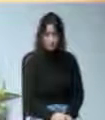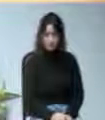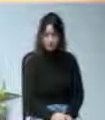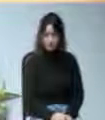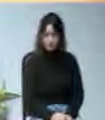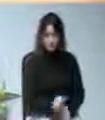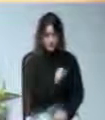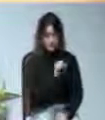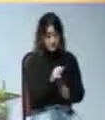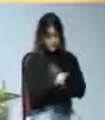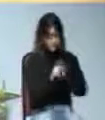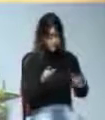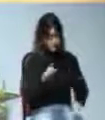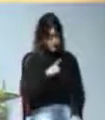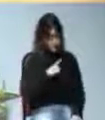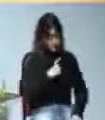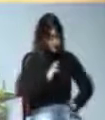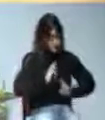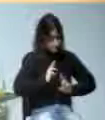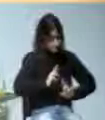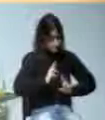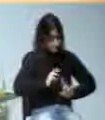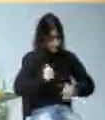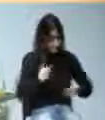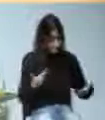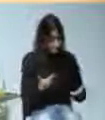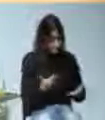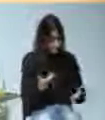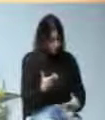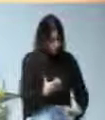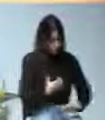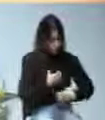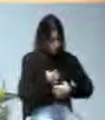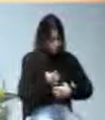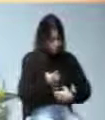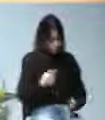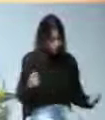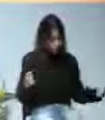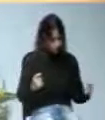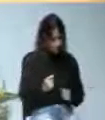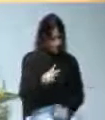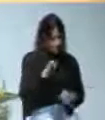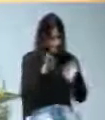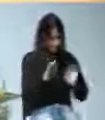UNED. Antes, eu tinha expectativa, agora